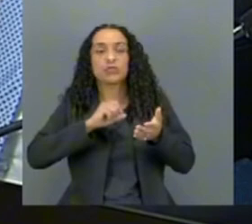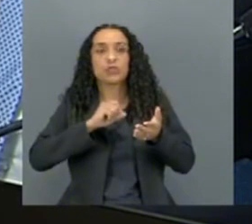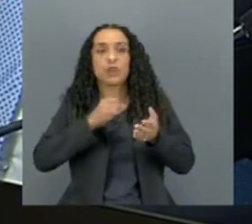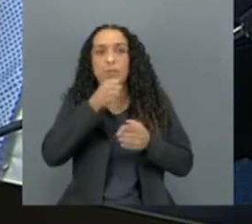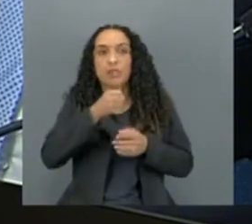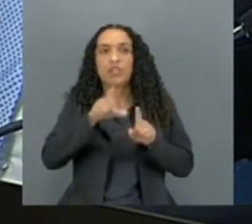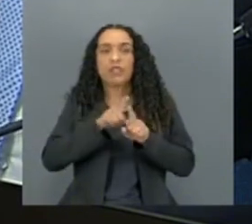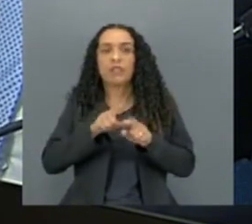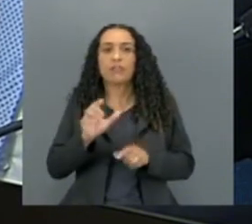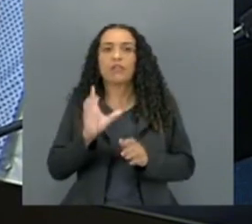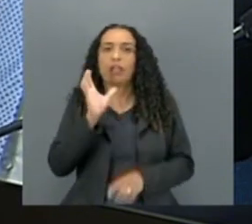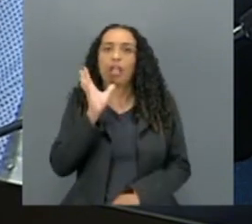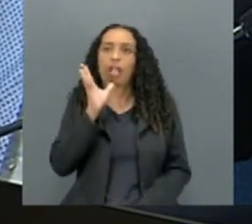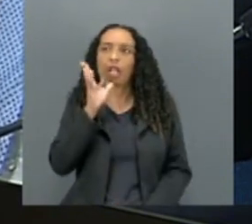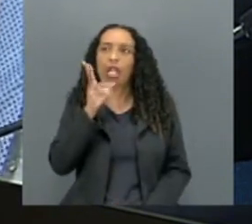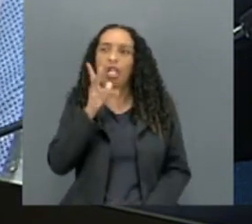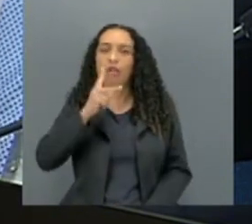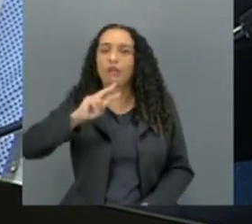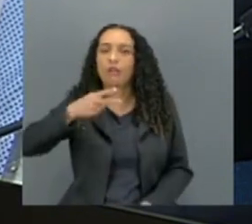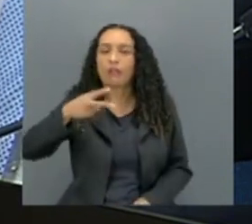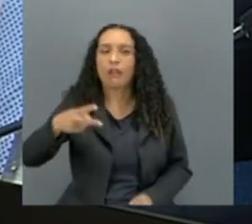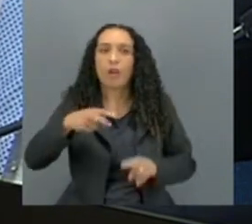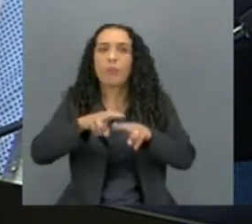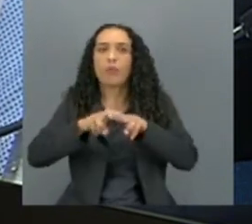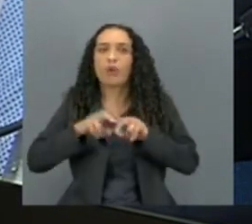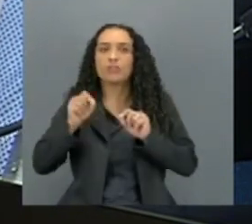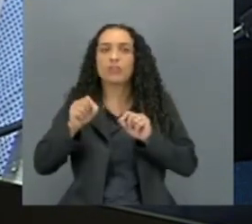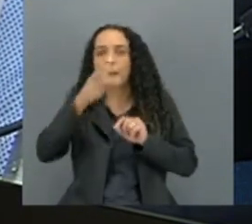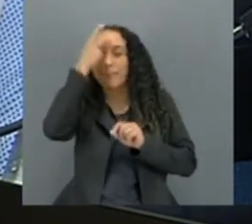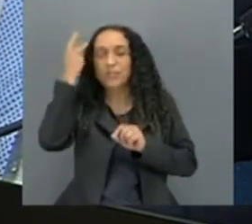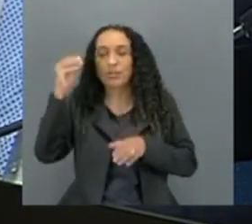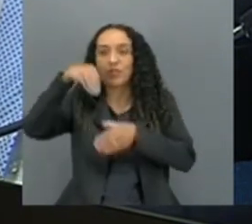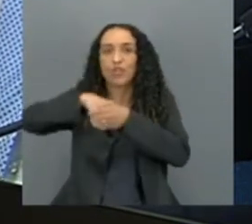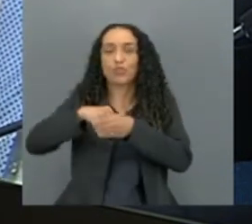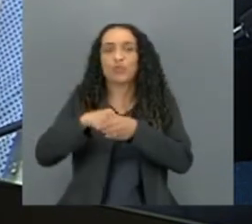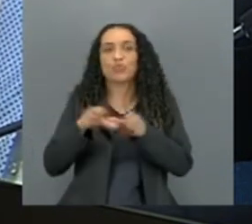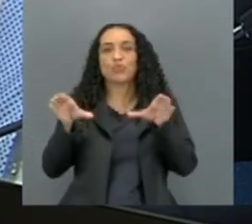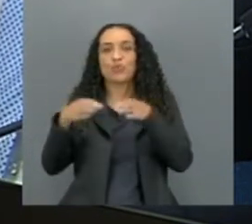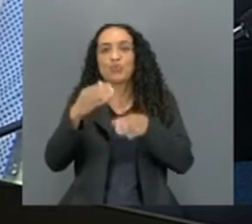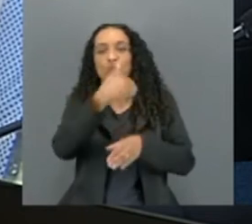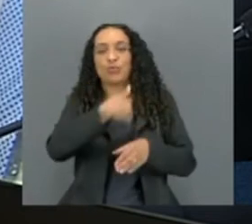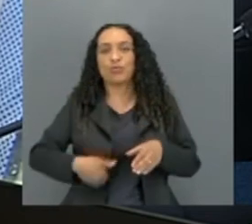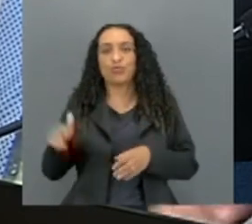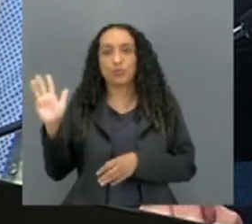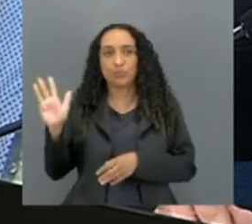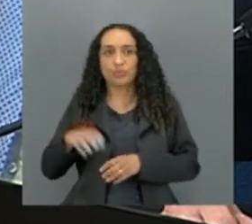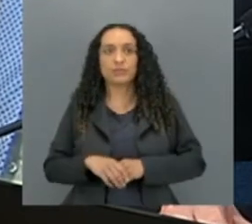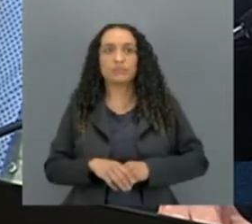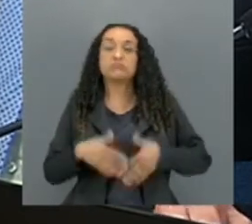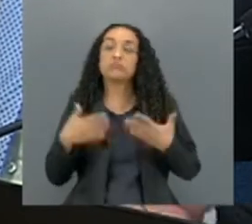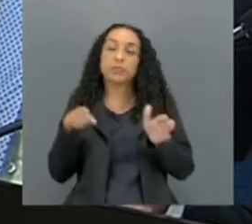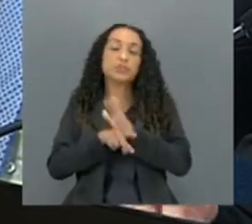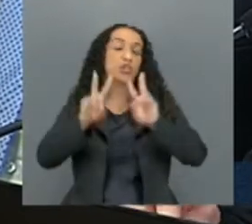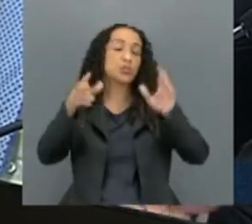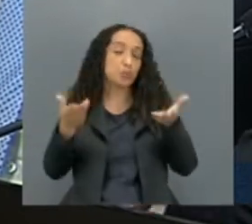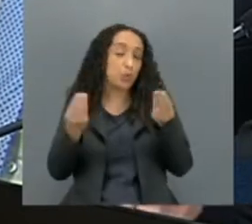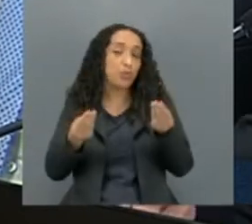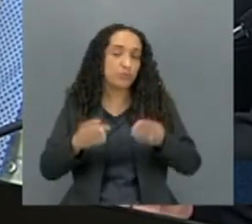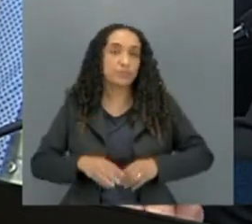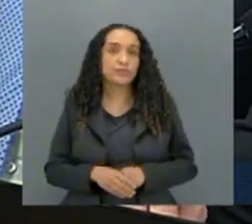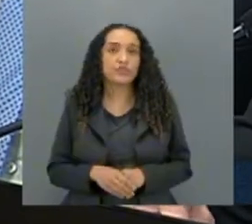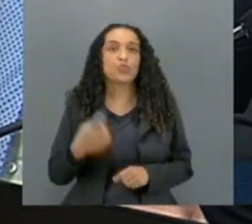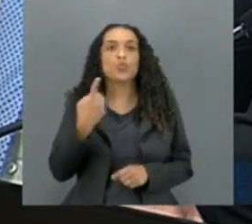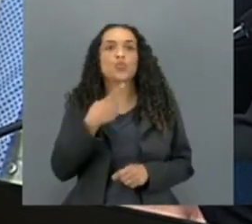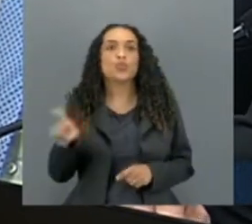uma procrastinação, logicamente por se tratar de um membro do governo Lula. Então eu queria saber a quantas anda. E por último, vou deixar